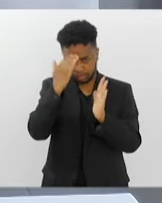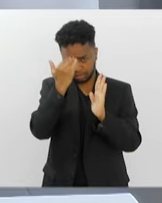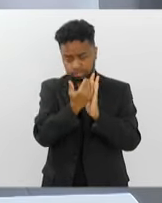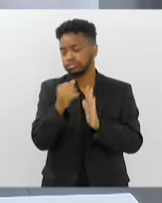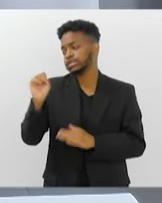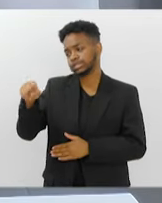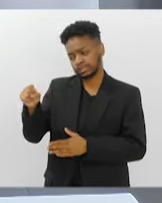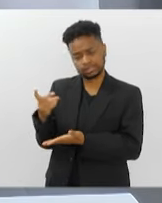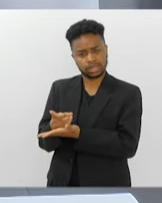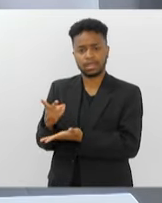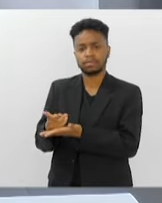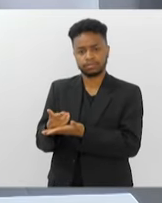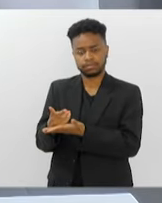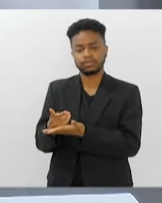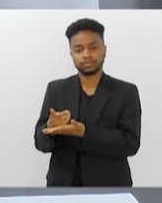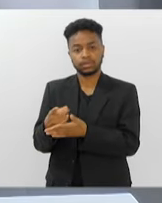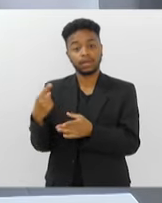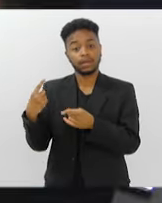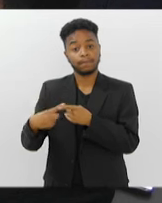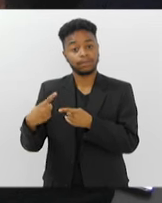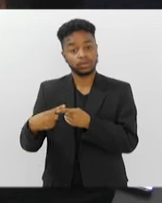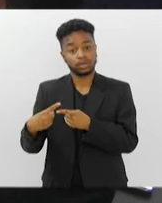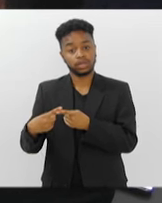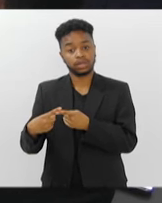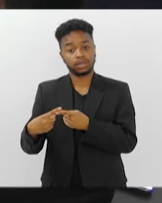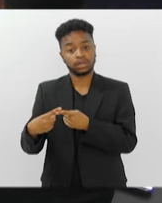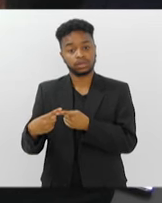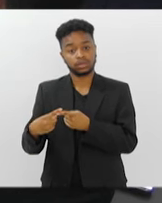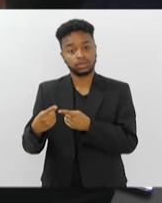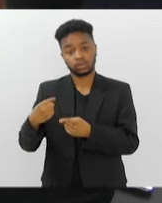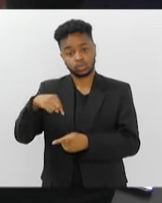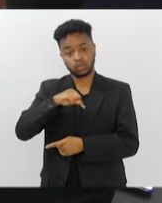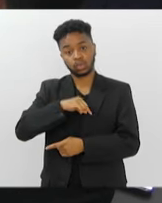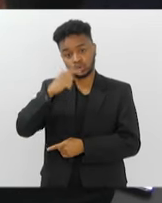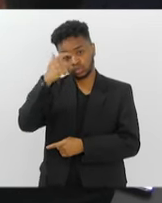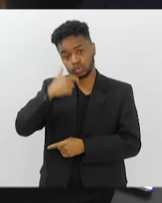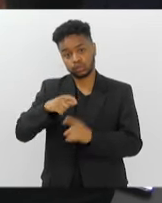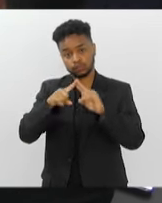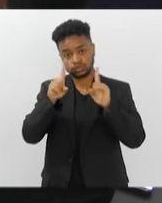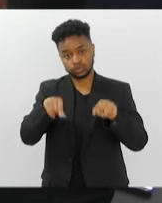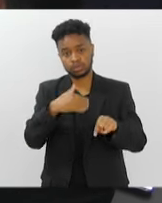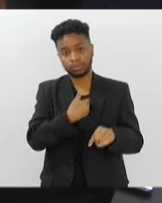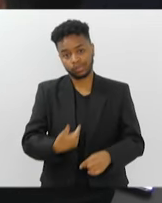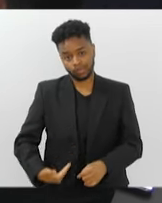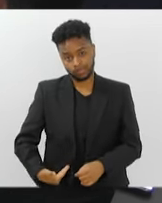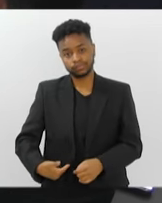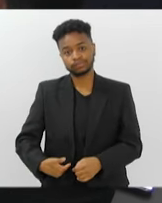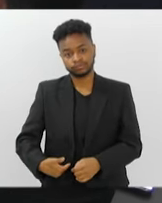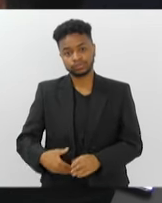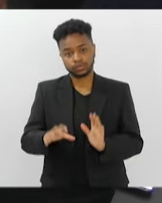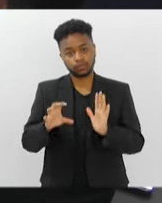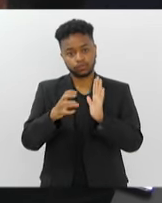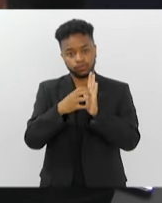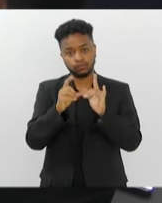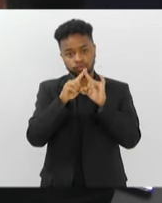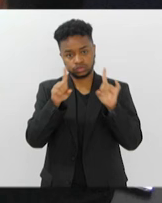sempre sempre até porque até porque nós somos Funcionários Públicos somos servidores de carreira e a